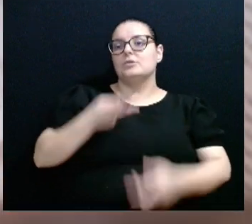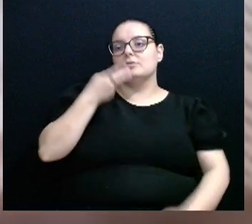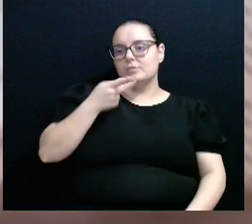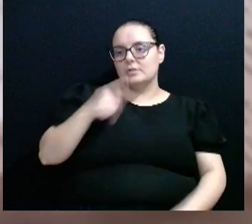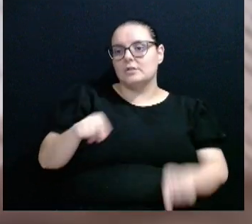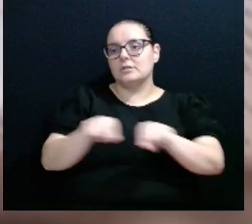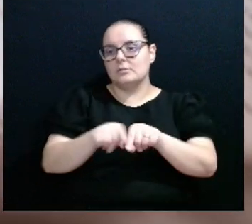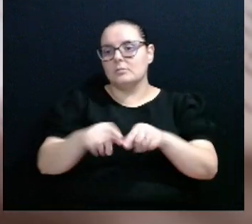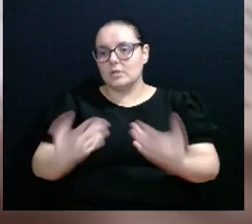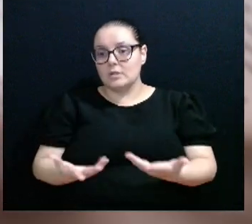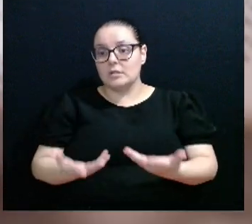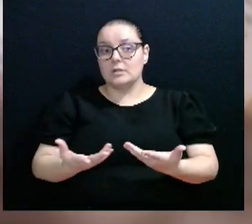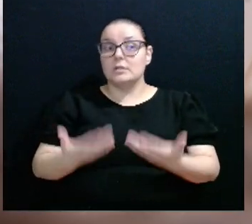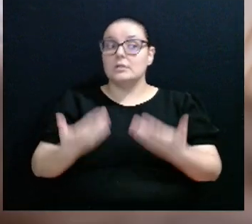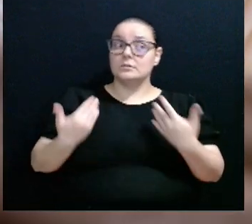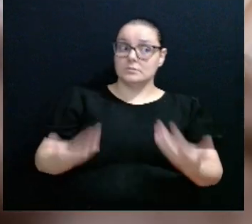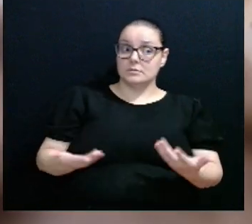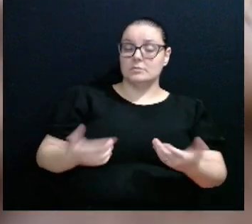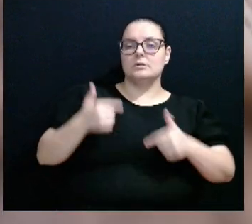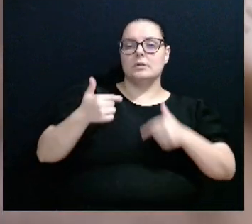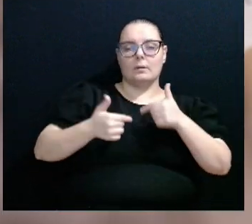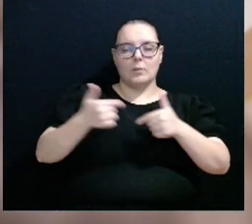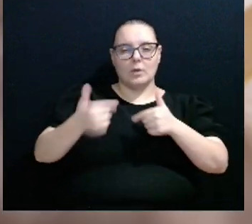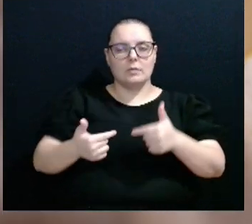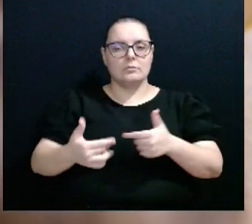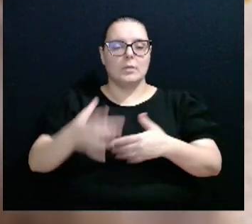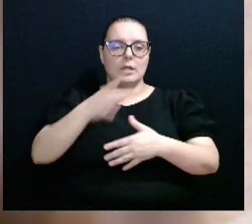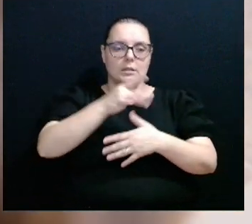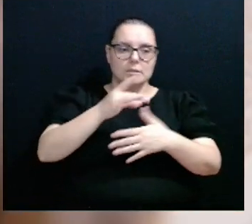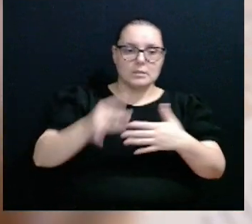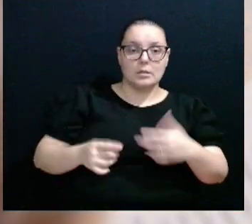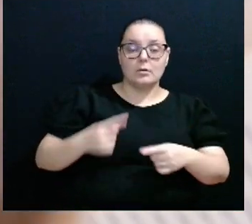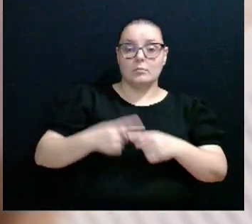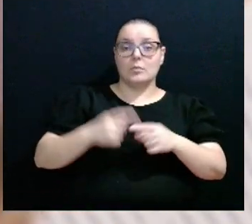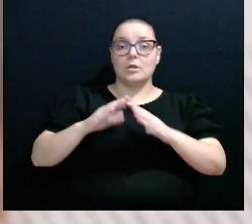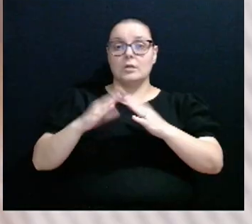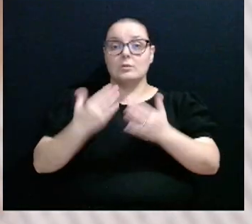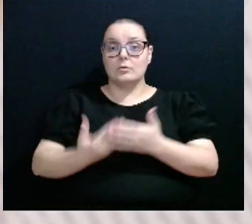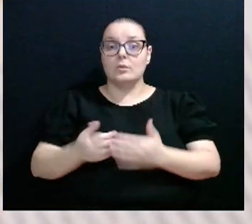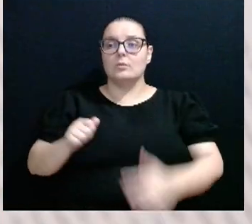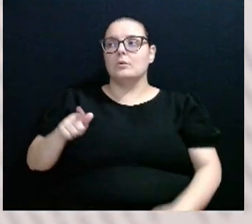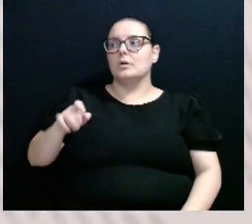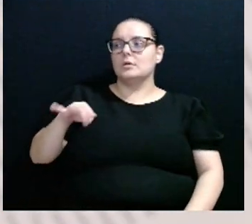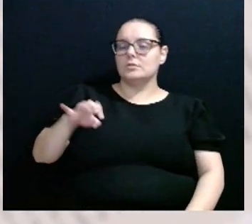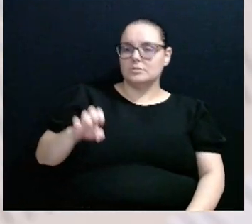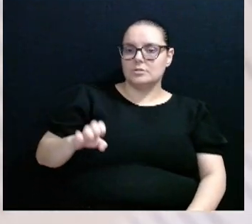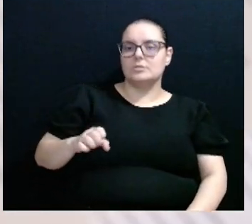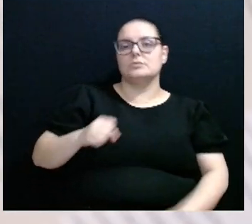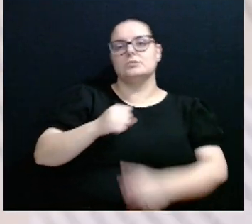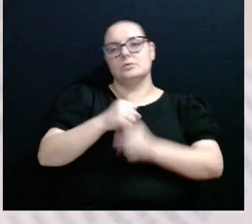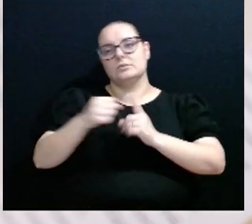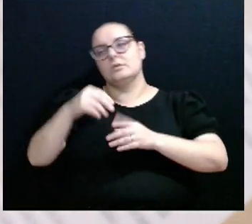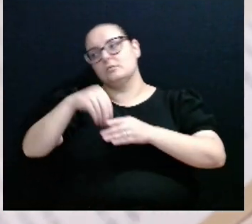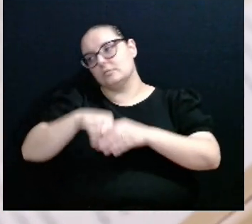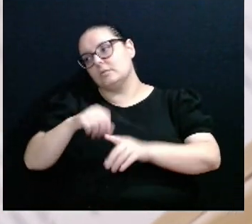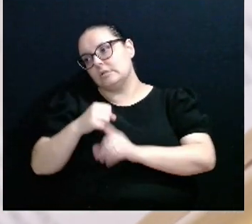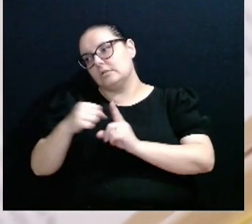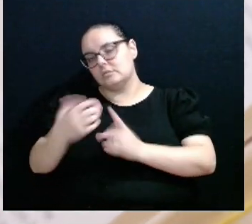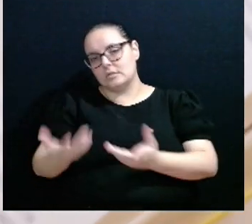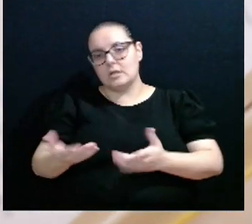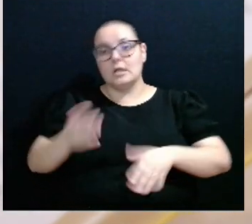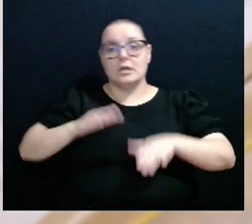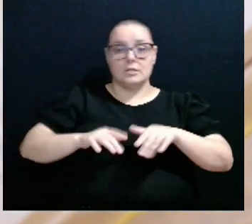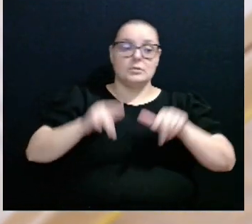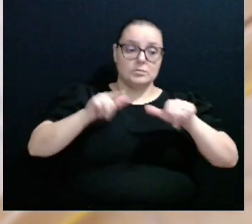vai trabalhando esse aspecto, porque a escola é o agente social dentro da sociedade. Então a Olha criança se só. familiariza, tem a família, que